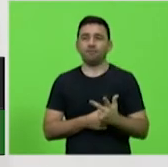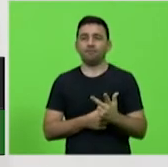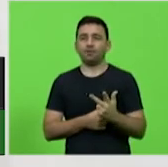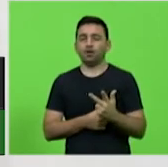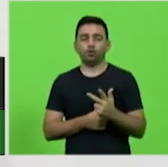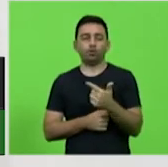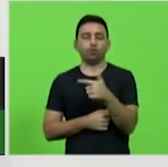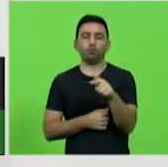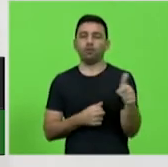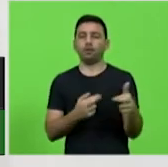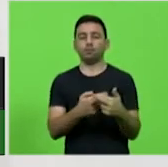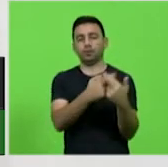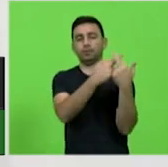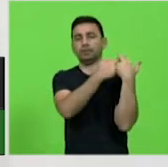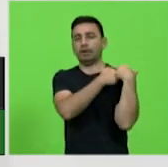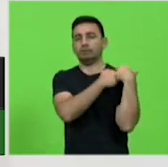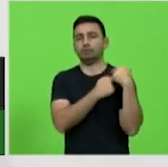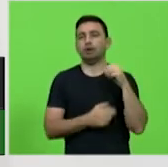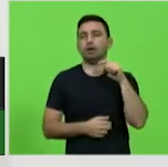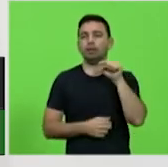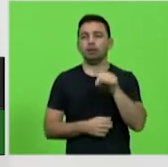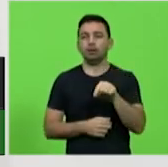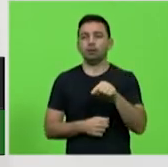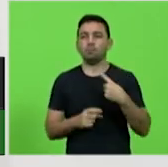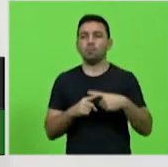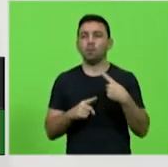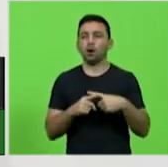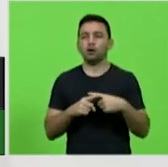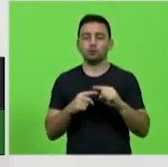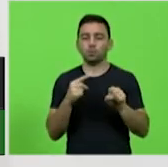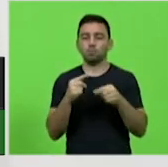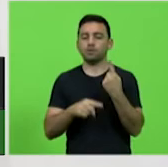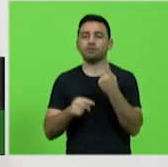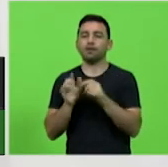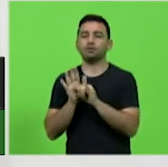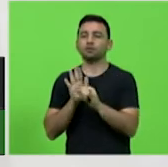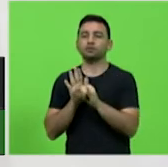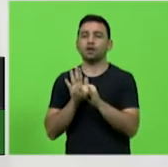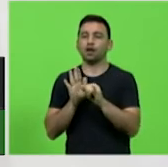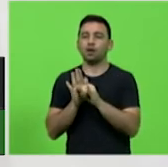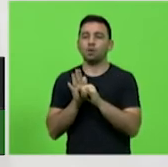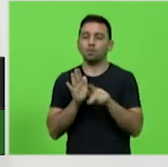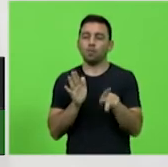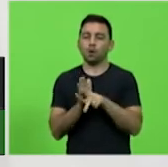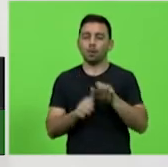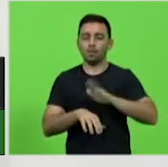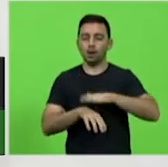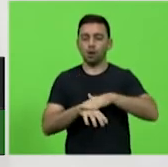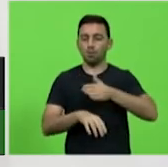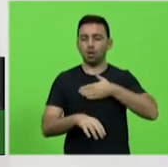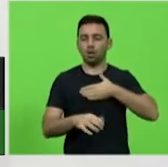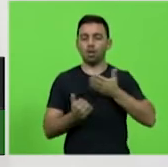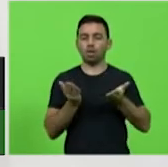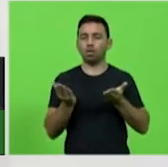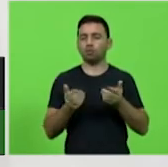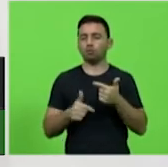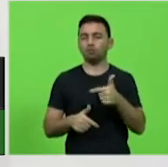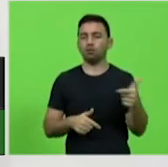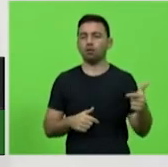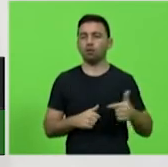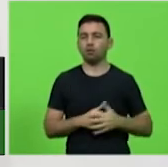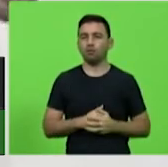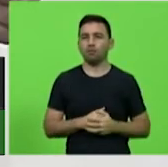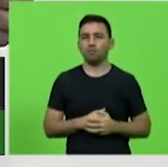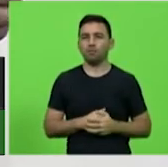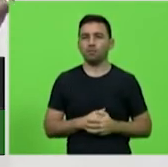não temos responsabilidade porque não consta do edital de concessão a nossa responsabilidade. Aquilo era um